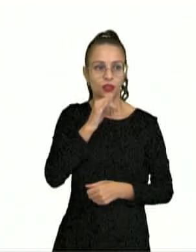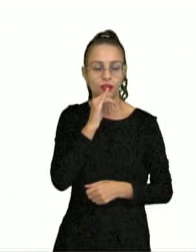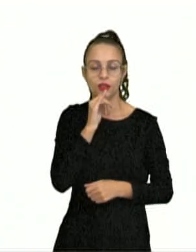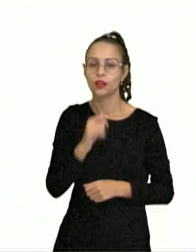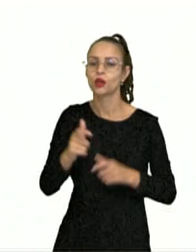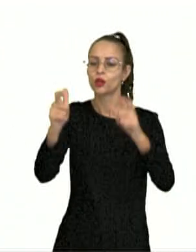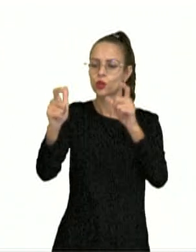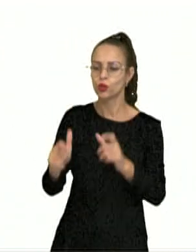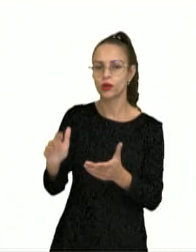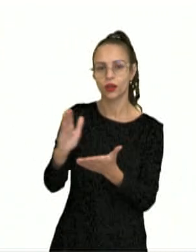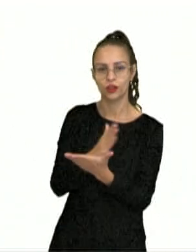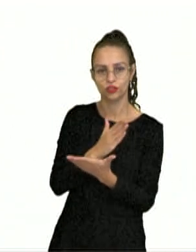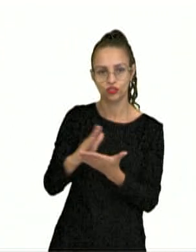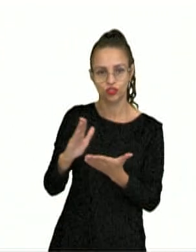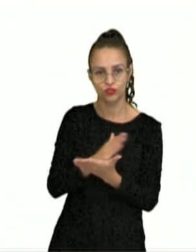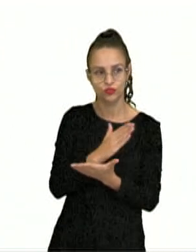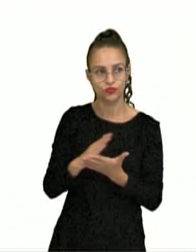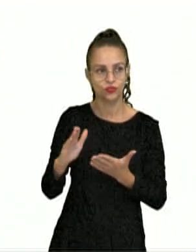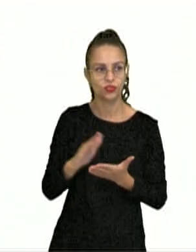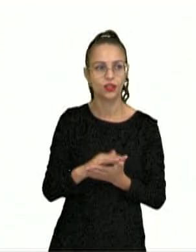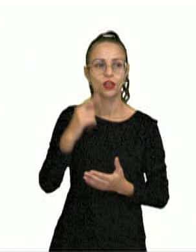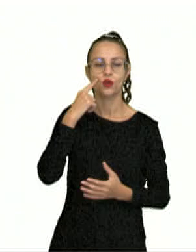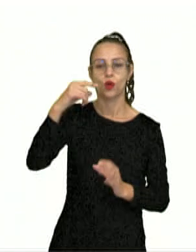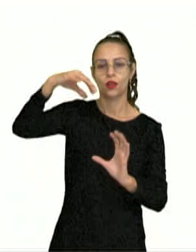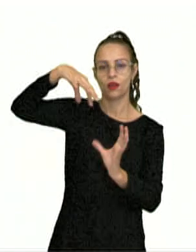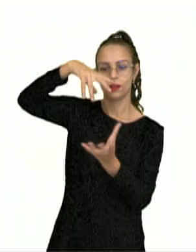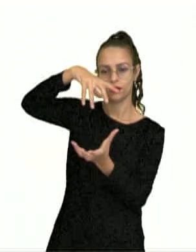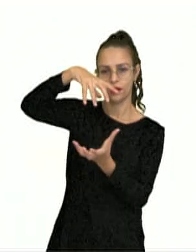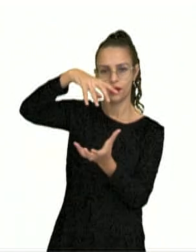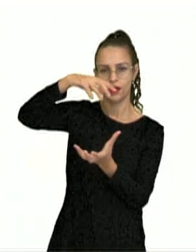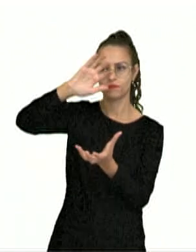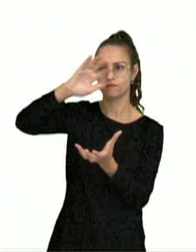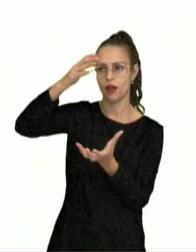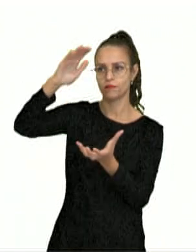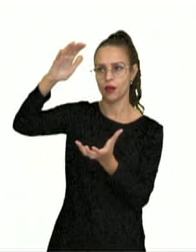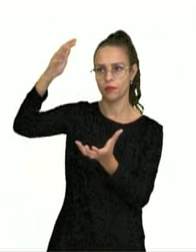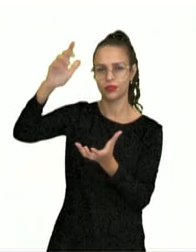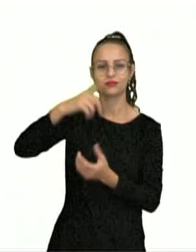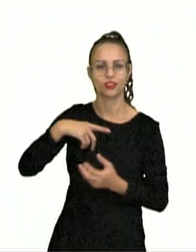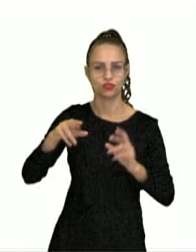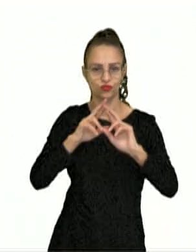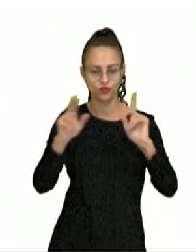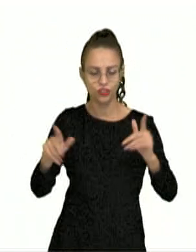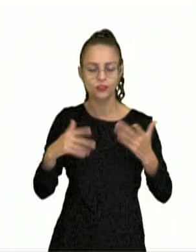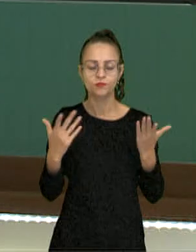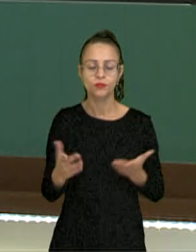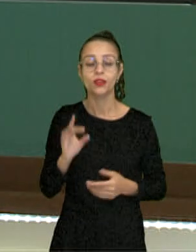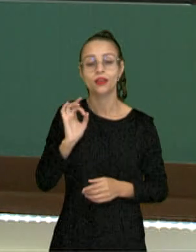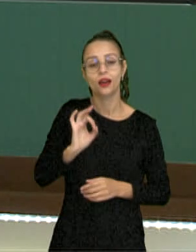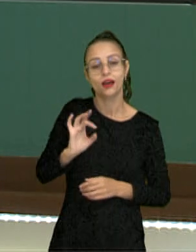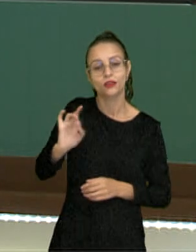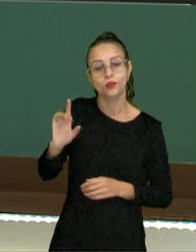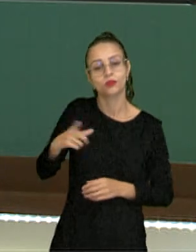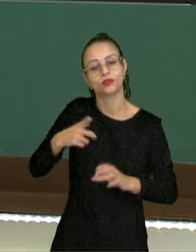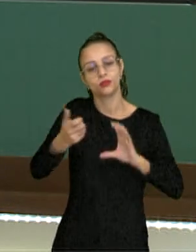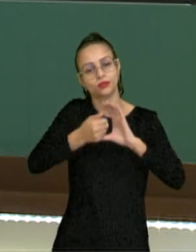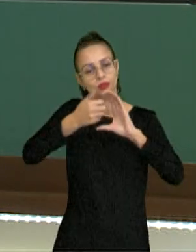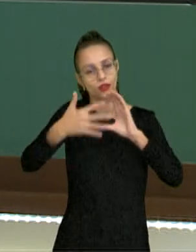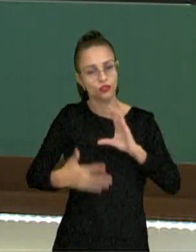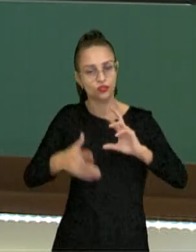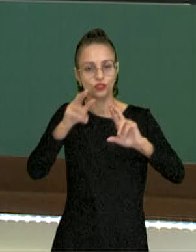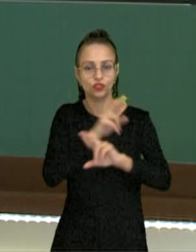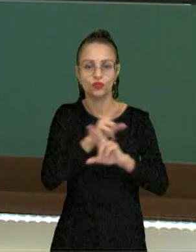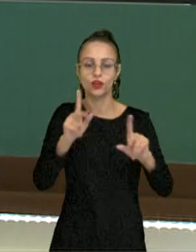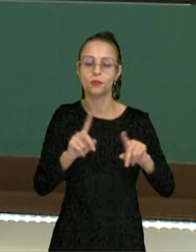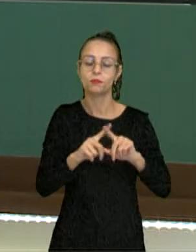ambientes divididos ali em atmosfera, litosfera, hidrosfera e biosfera. Cada uma apresenta características diferentes,